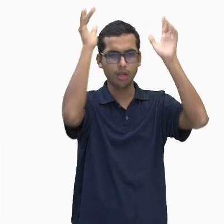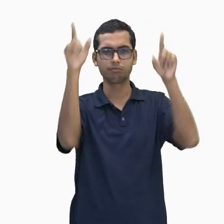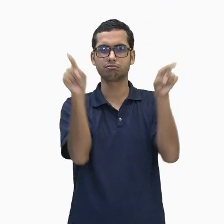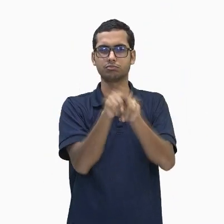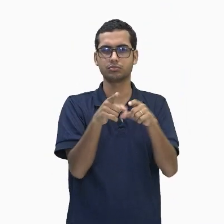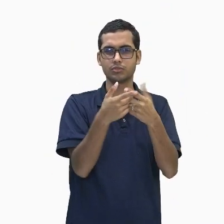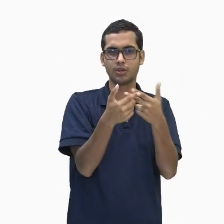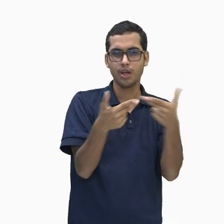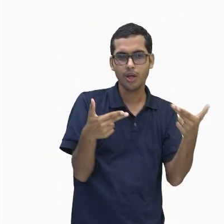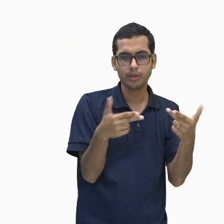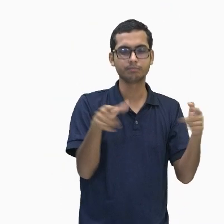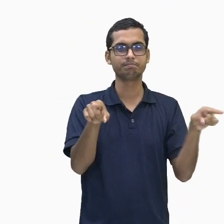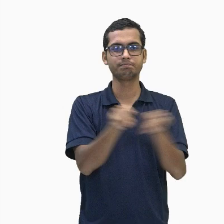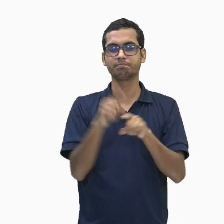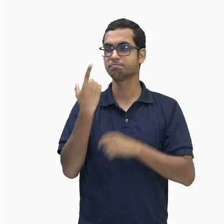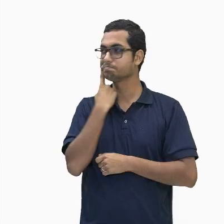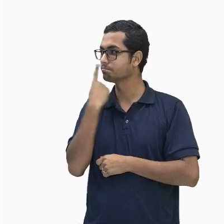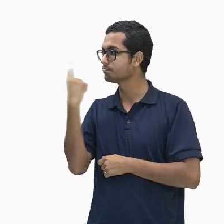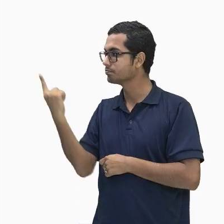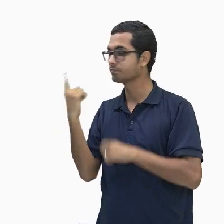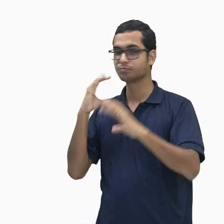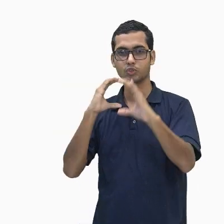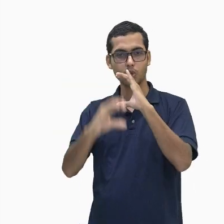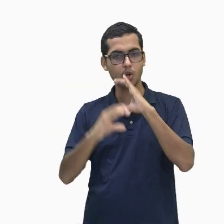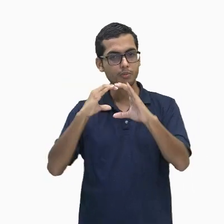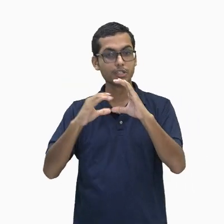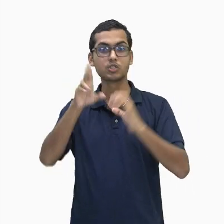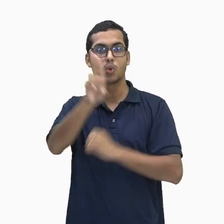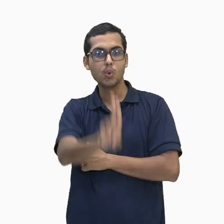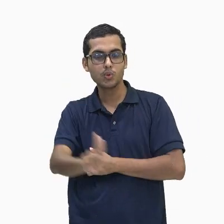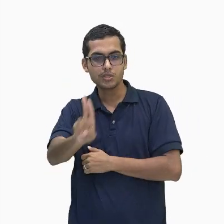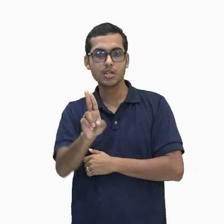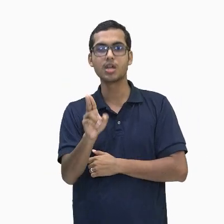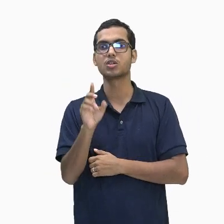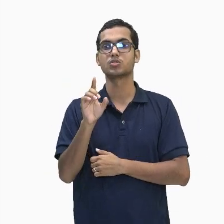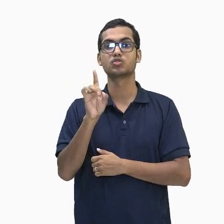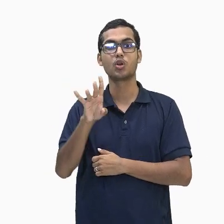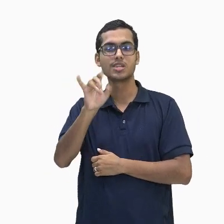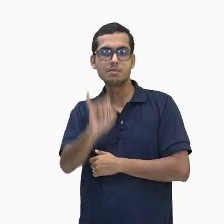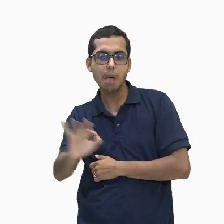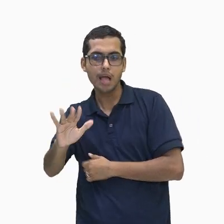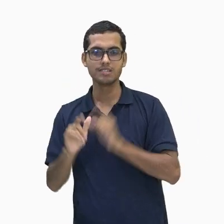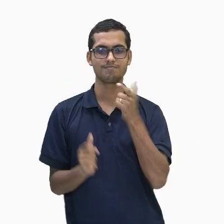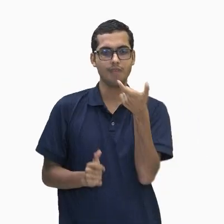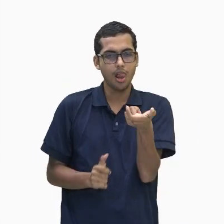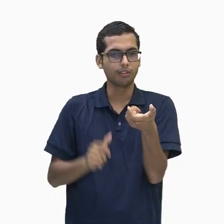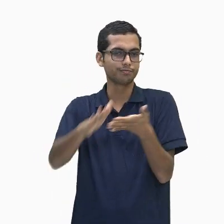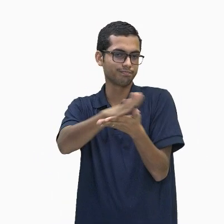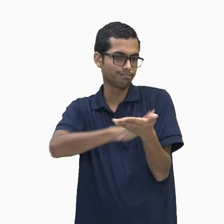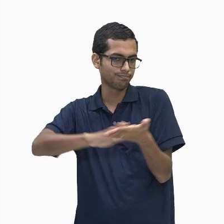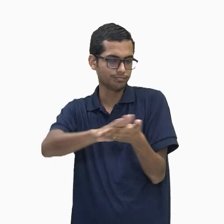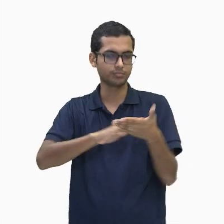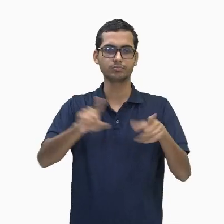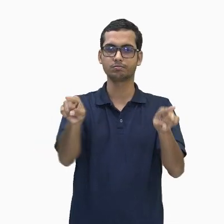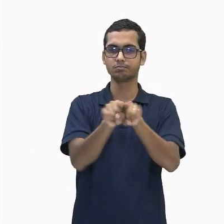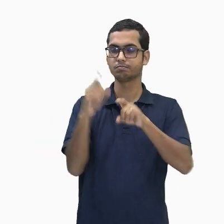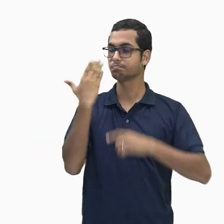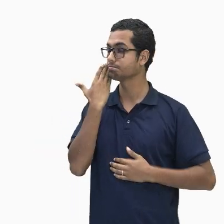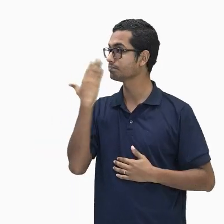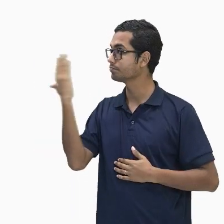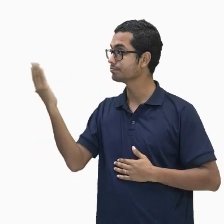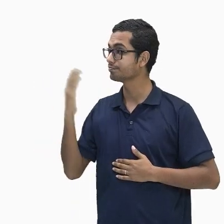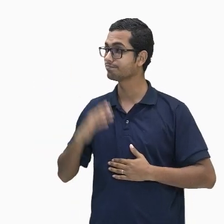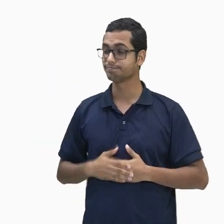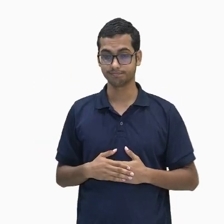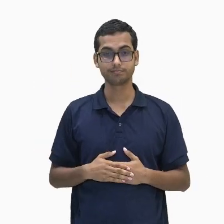palavra. E aí a gente então começa a observar o que diz a conversa, né? Como é uma história em quadrinho, essa conversa